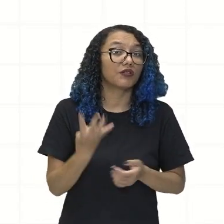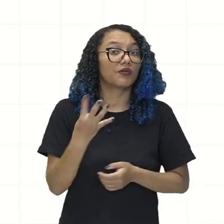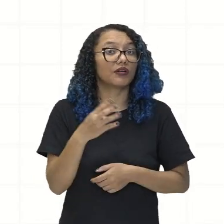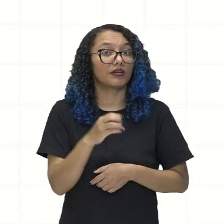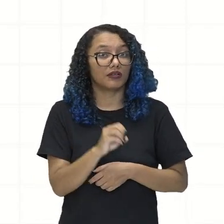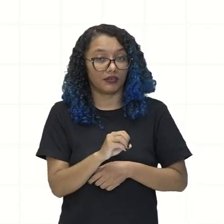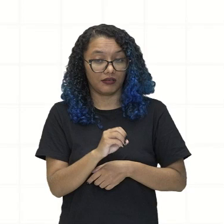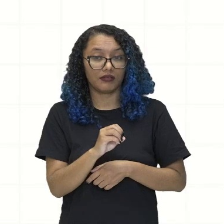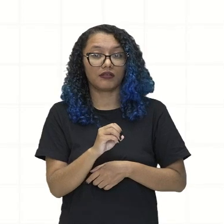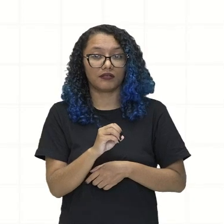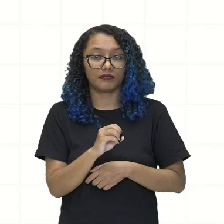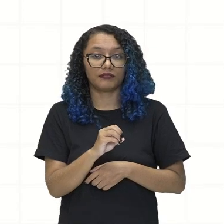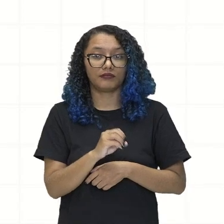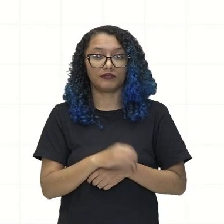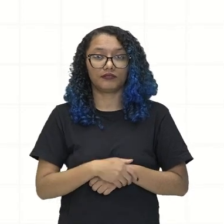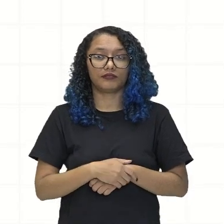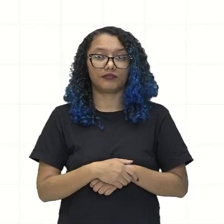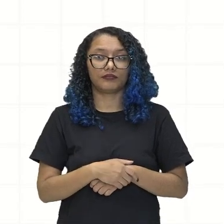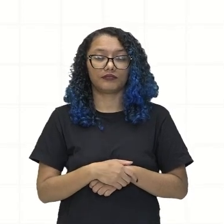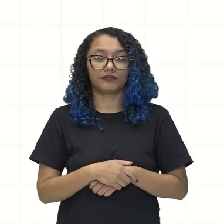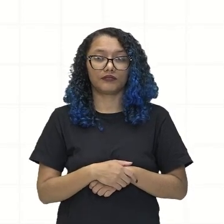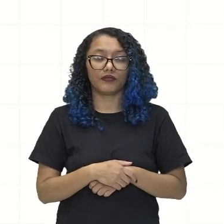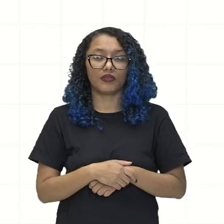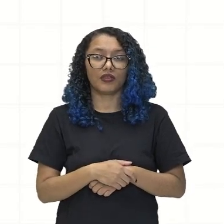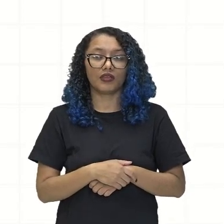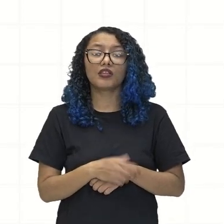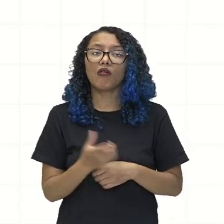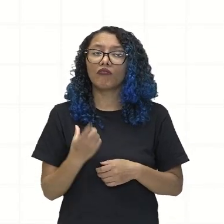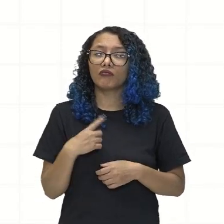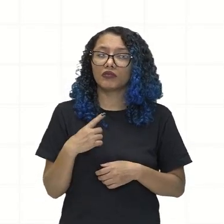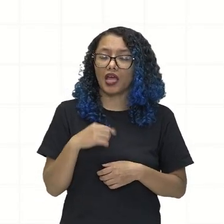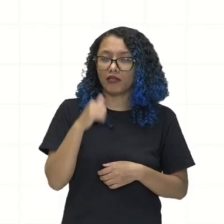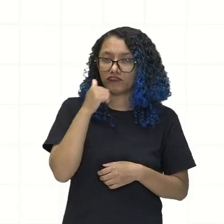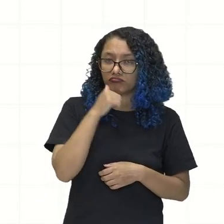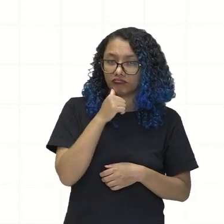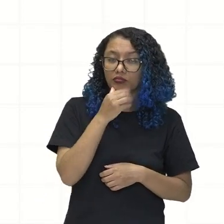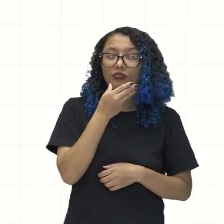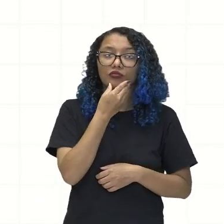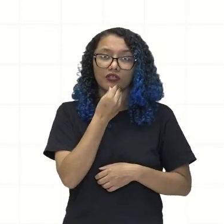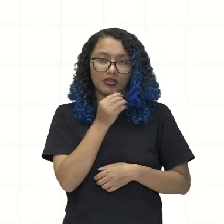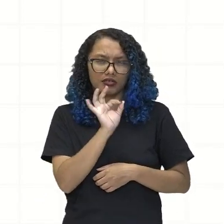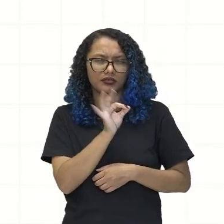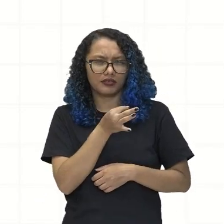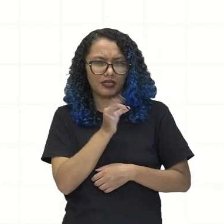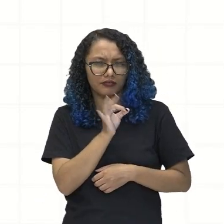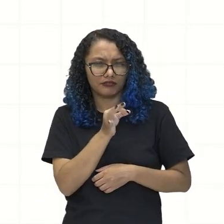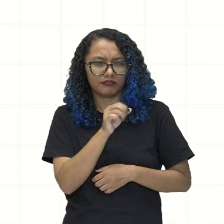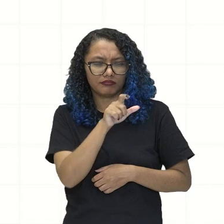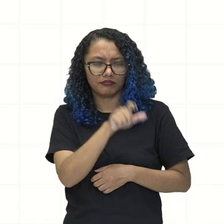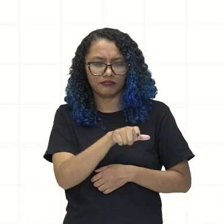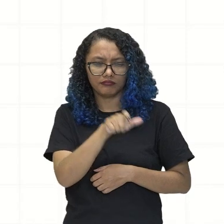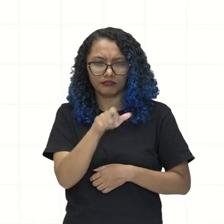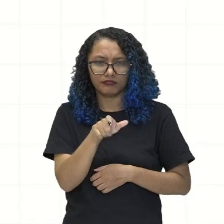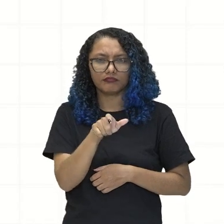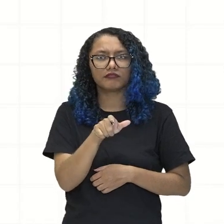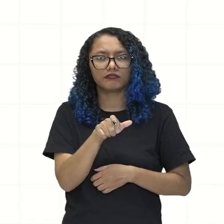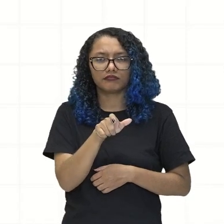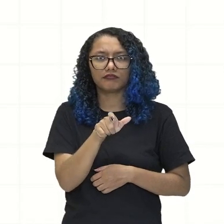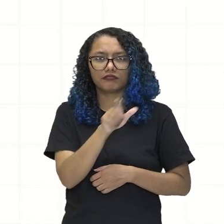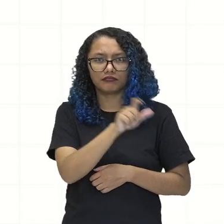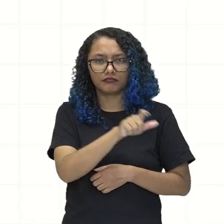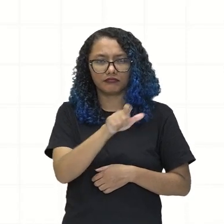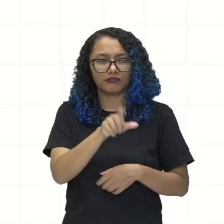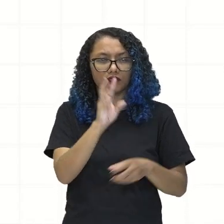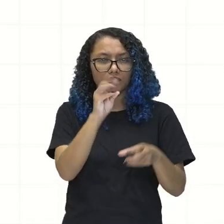problema, verificamos que temos meninos e meninas. Então, nós vamos. Quem